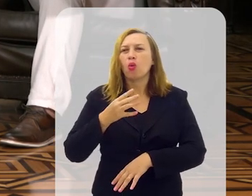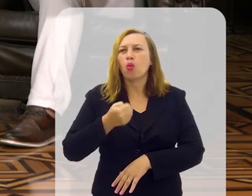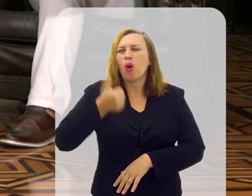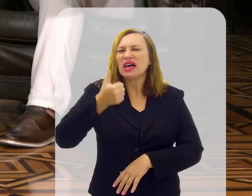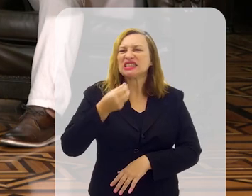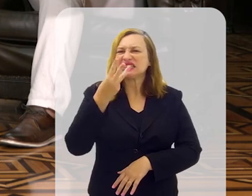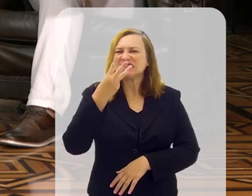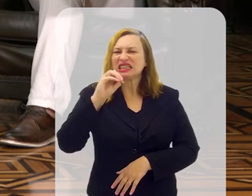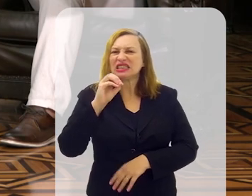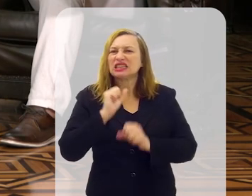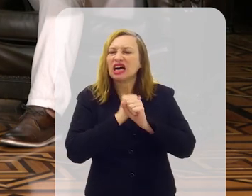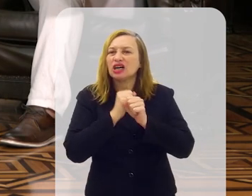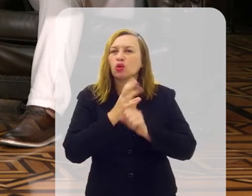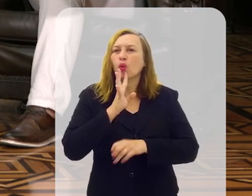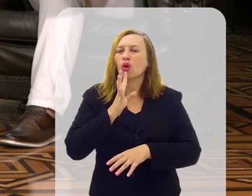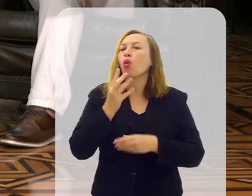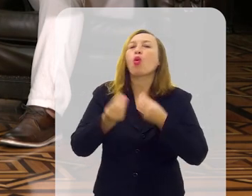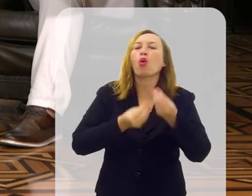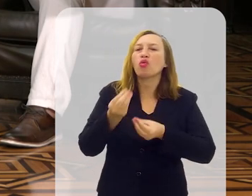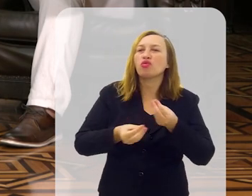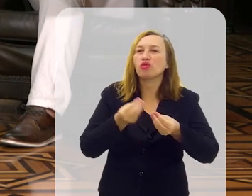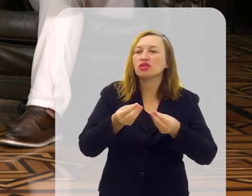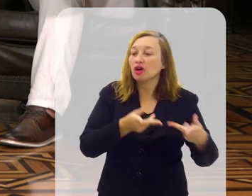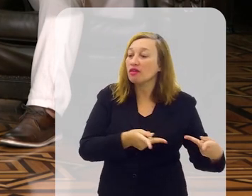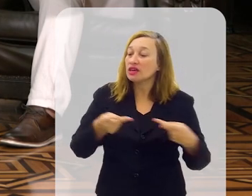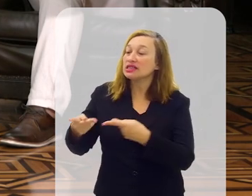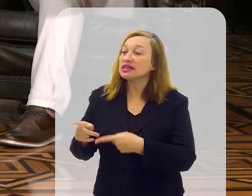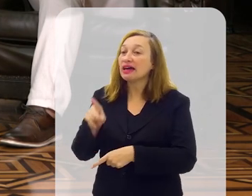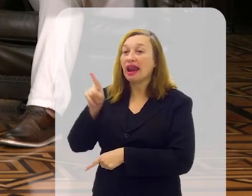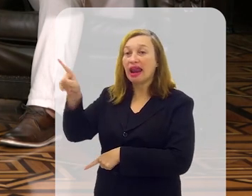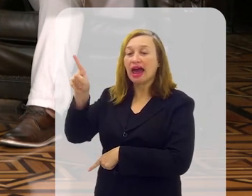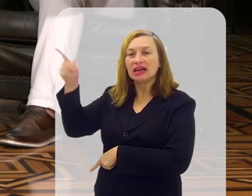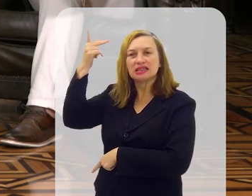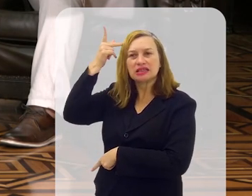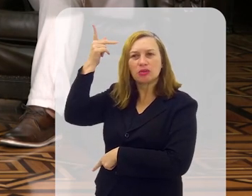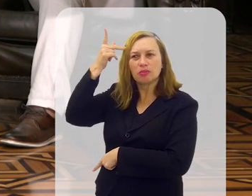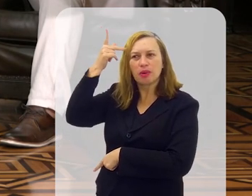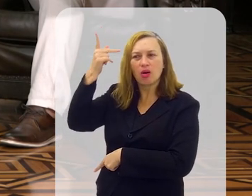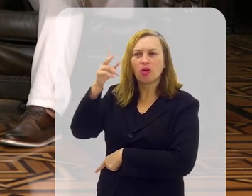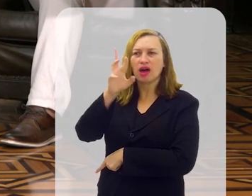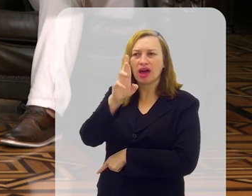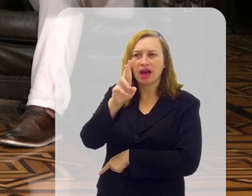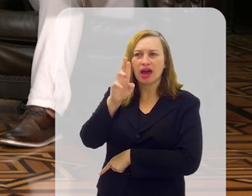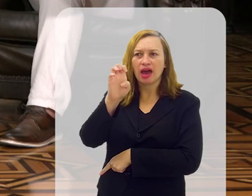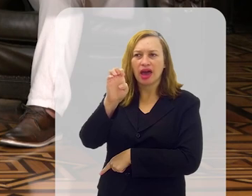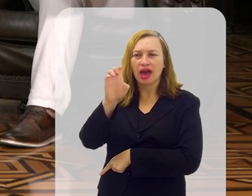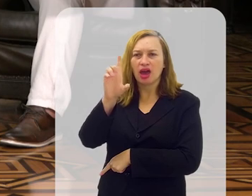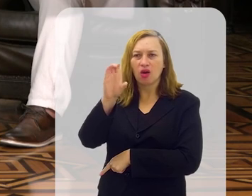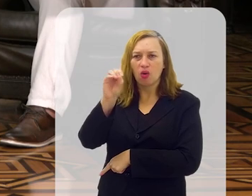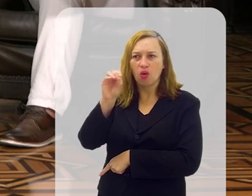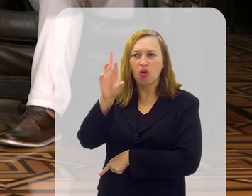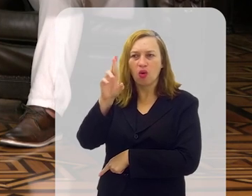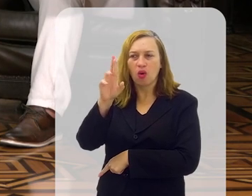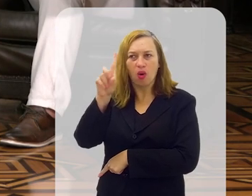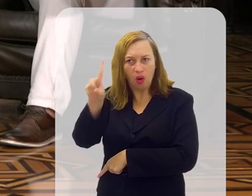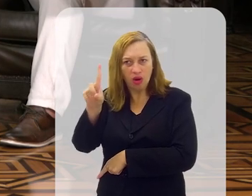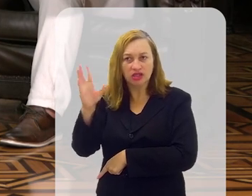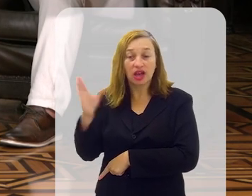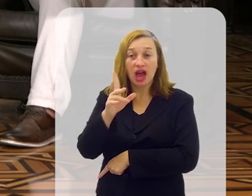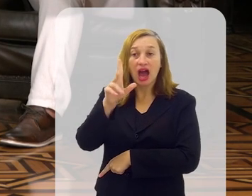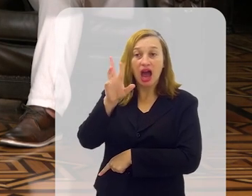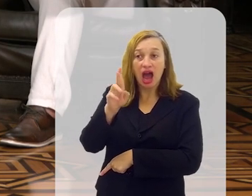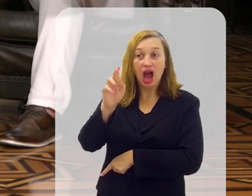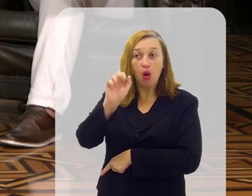30 anos. Como é que foi a sua ida lá para o Raul Gil? Como é que se deu isso? Taizinha falou, Júlio, pergunta ao bispo.